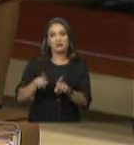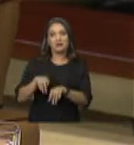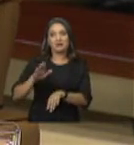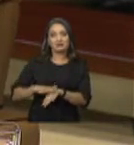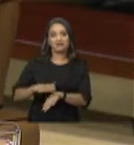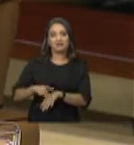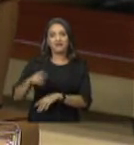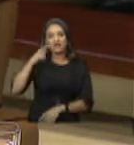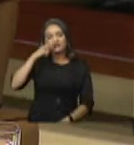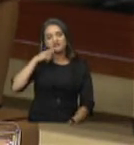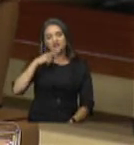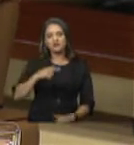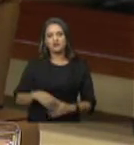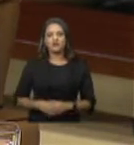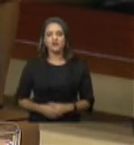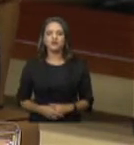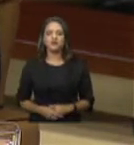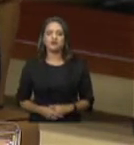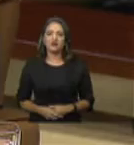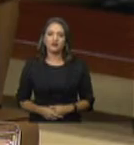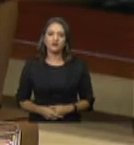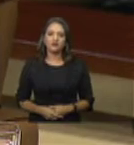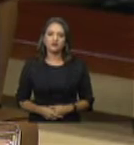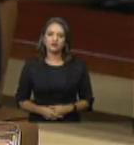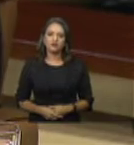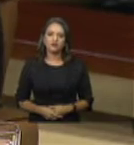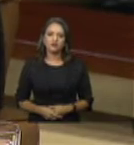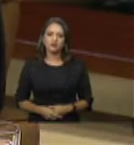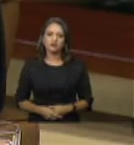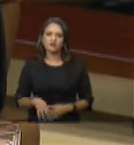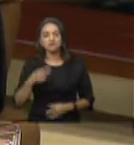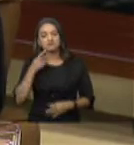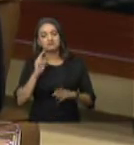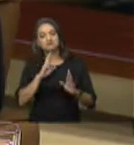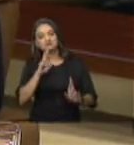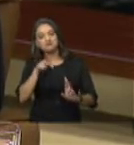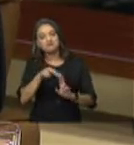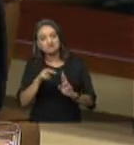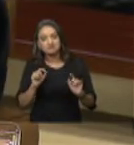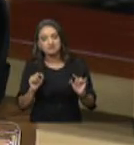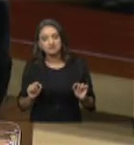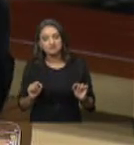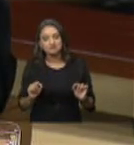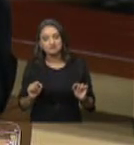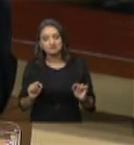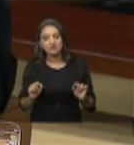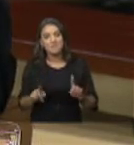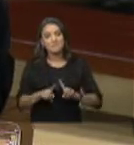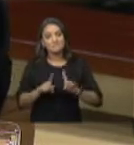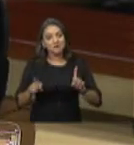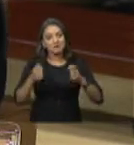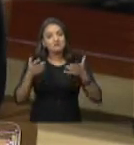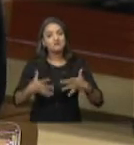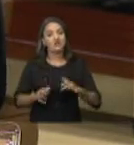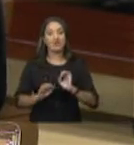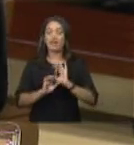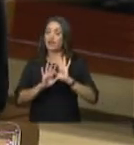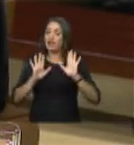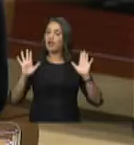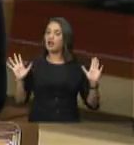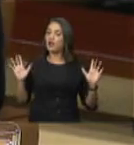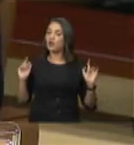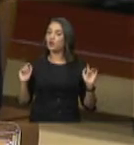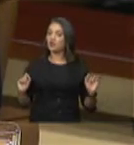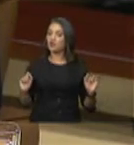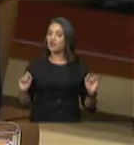estou fazendo essa referência como homenagem mas para deixar bastante nítido qual é